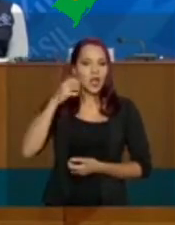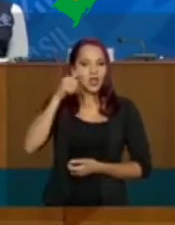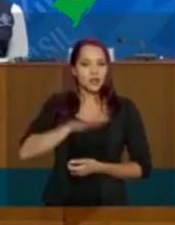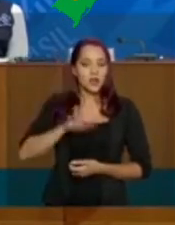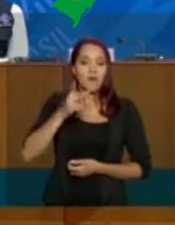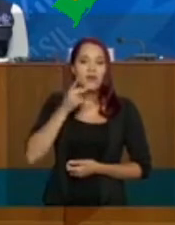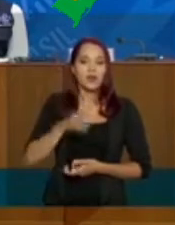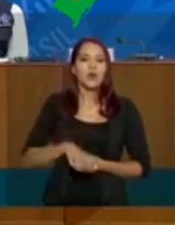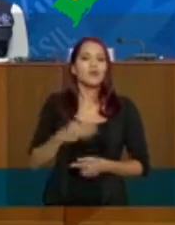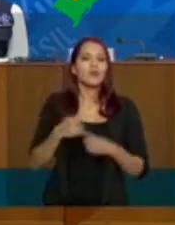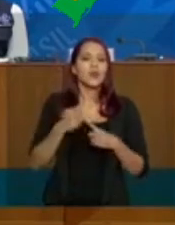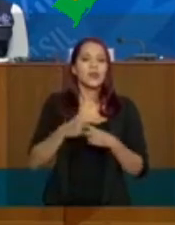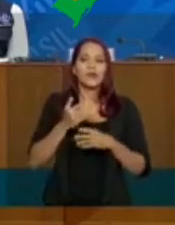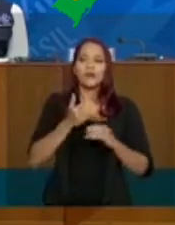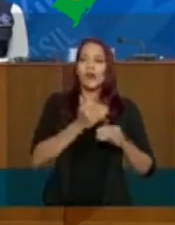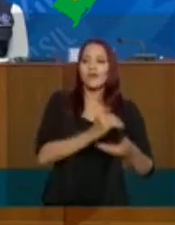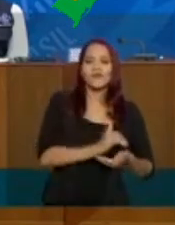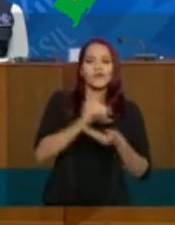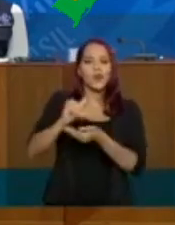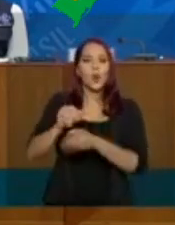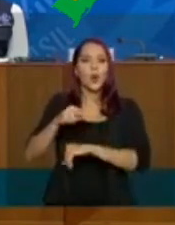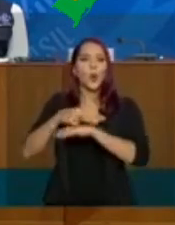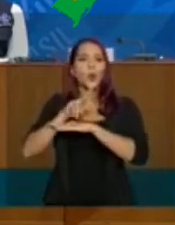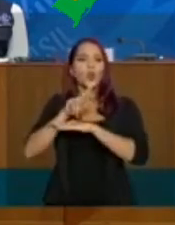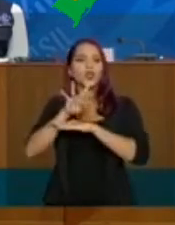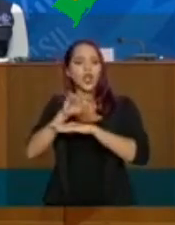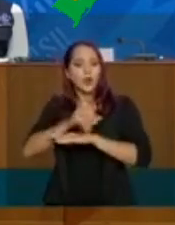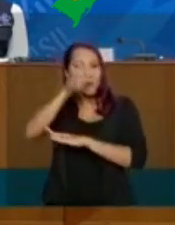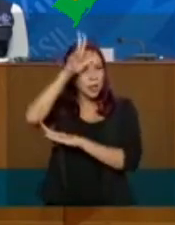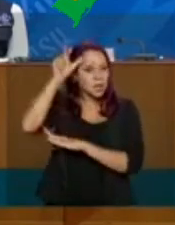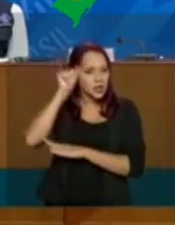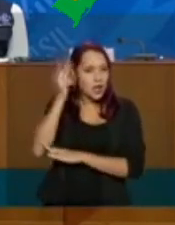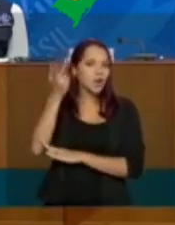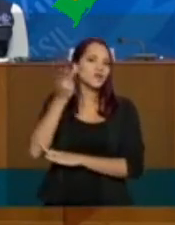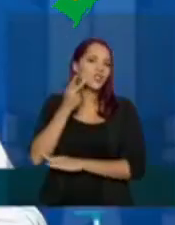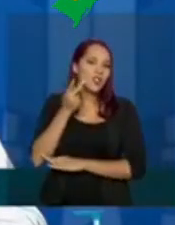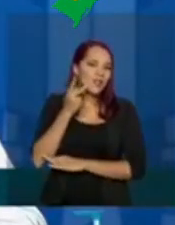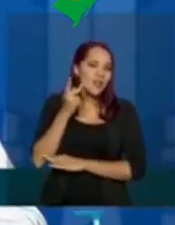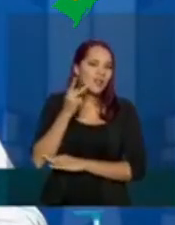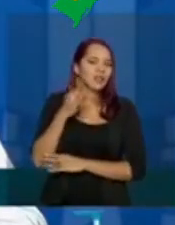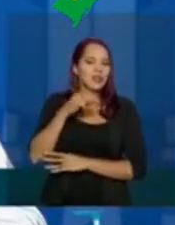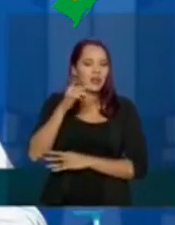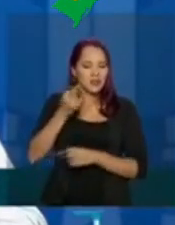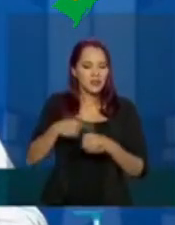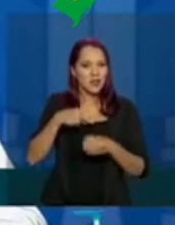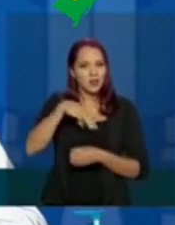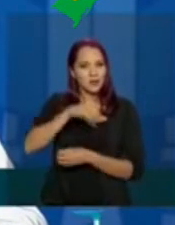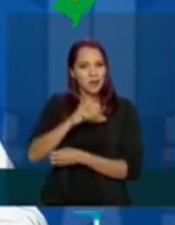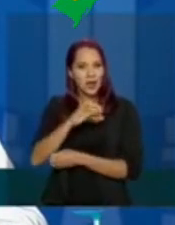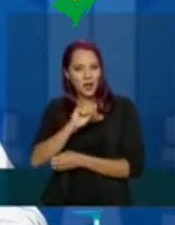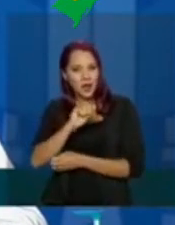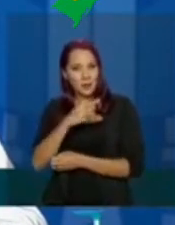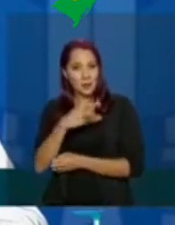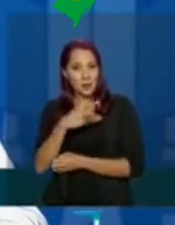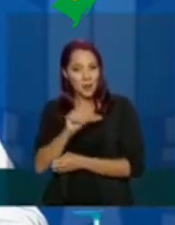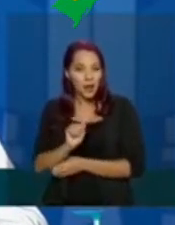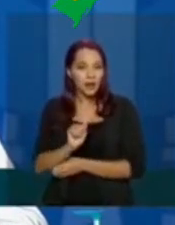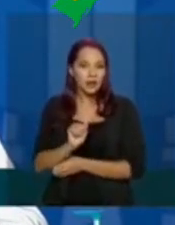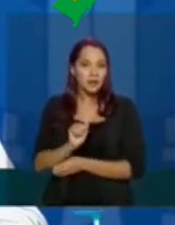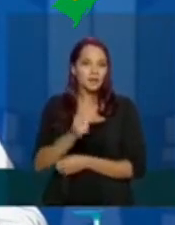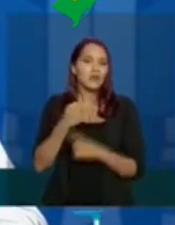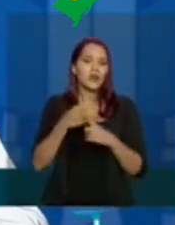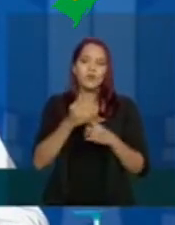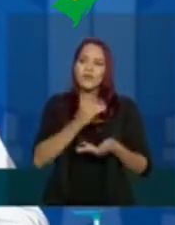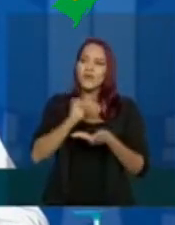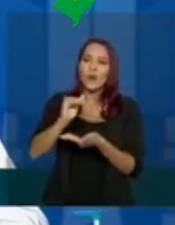foram enviados os leitos de UTI já alugados pelo Ministério da Saúde para Manaus, Fortaleza e Macapá? Porque simplesmente não entregaram os equipamentos.